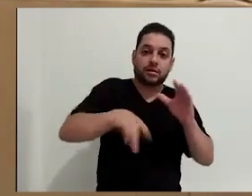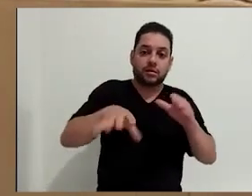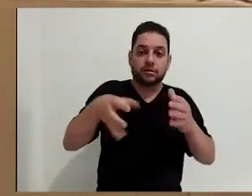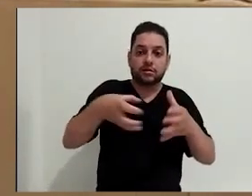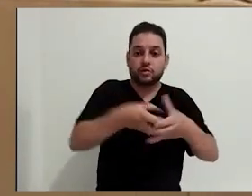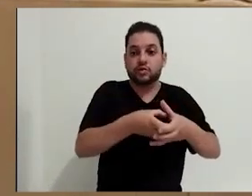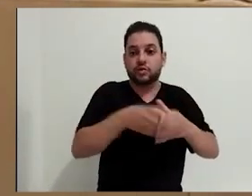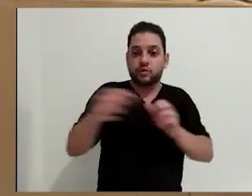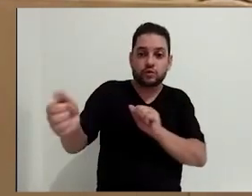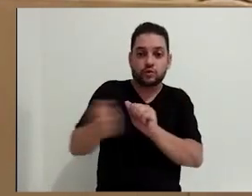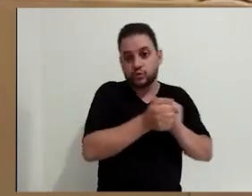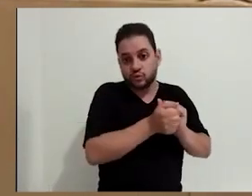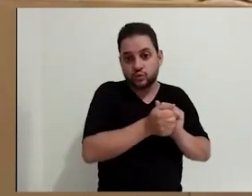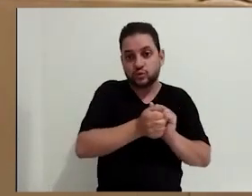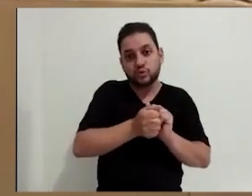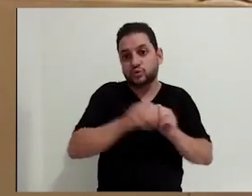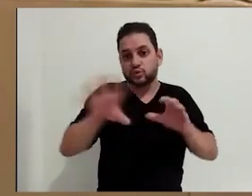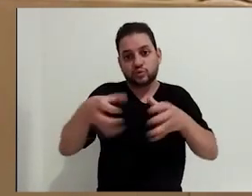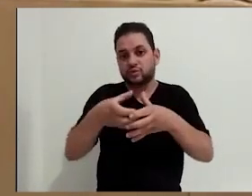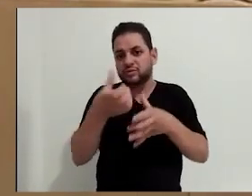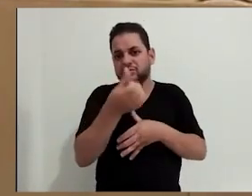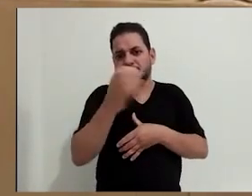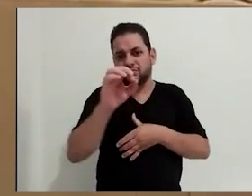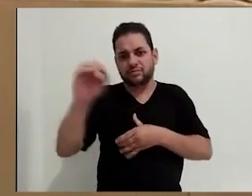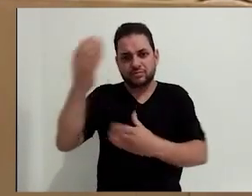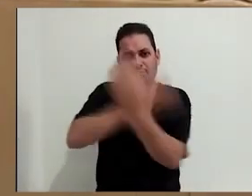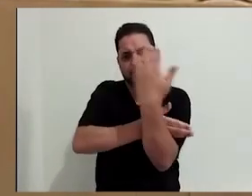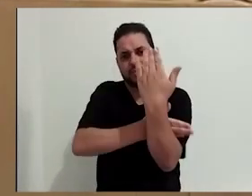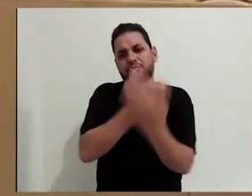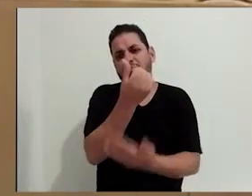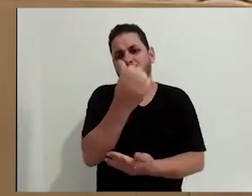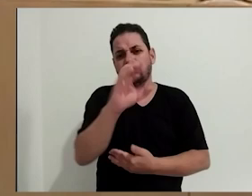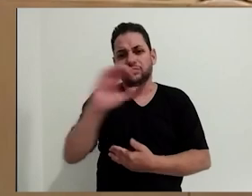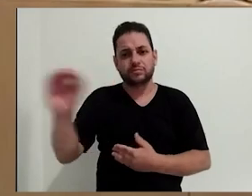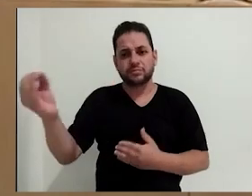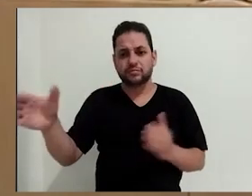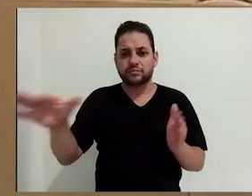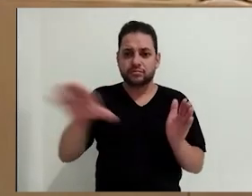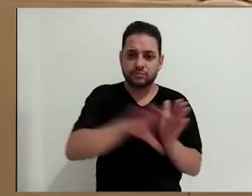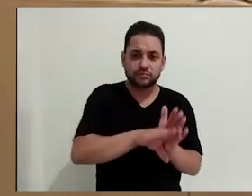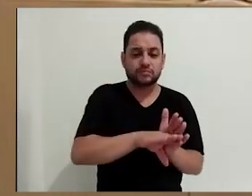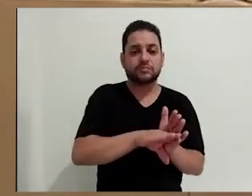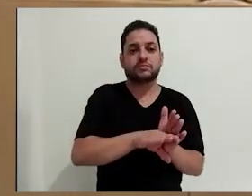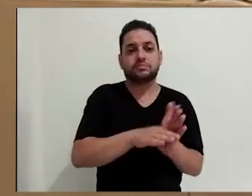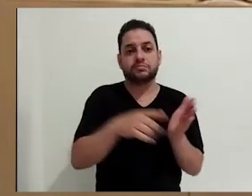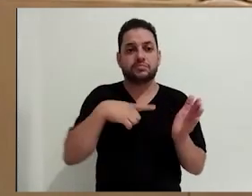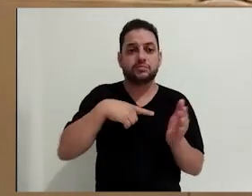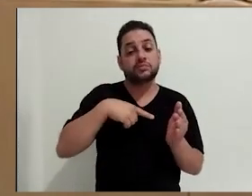uma vez só. São 600 processos que aportaram no núcleo ali de uma vez. Os juízes